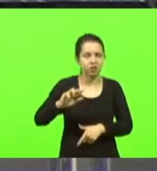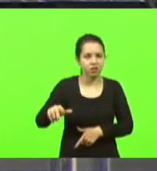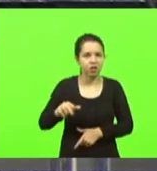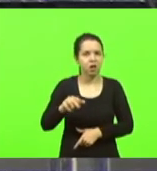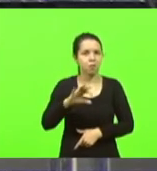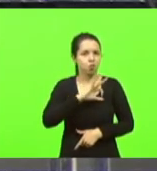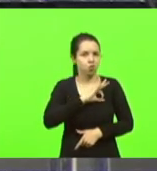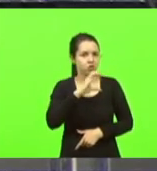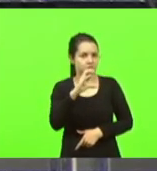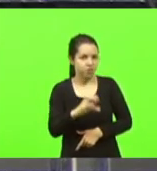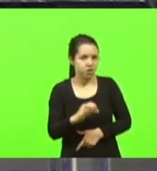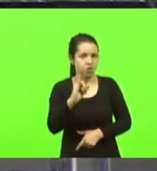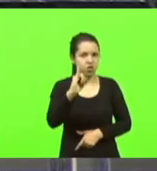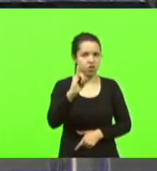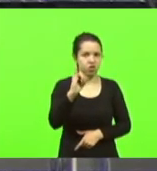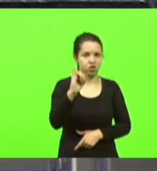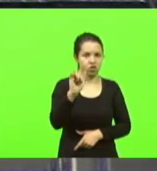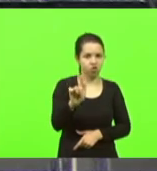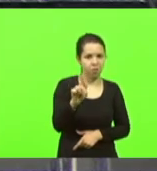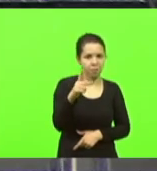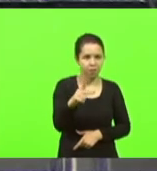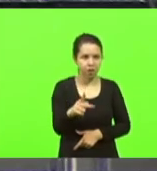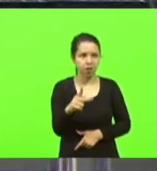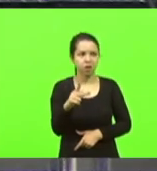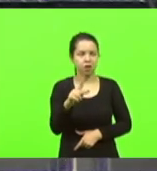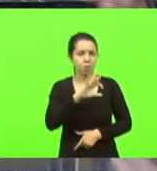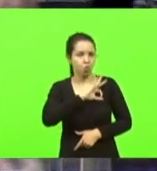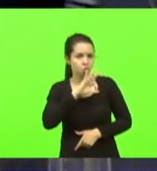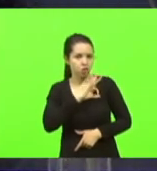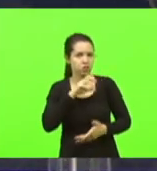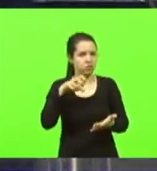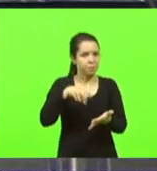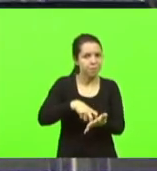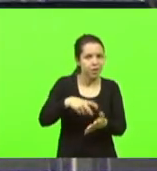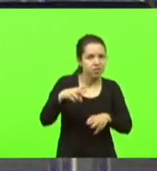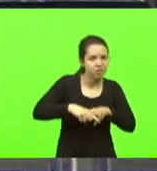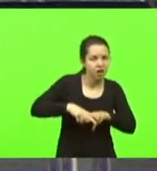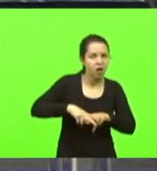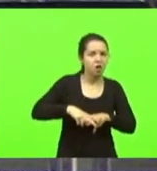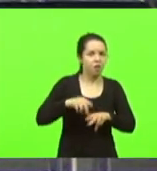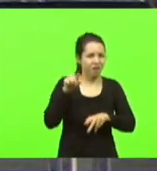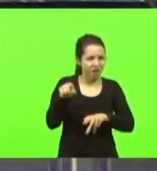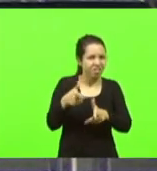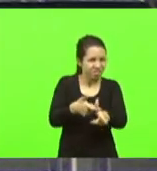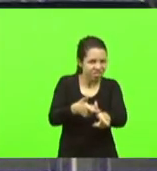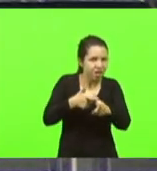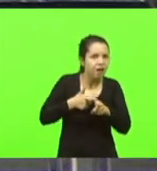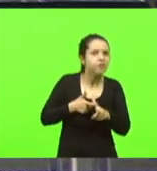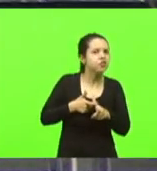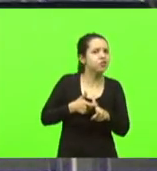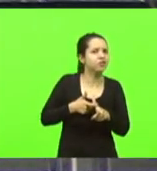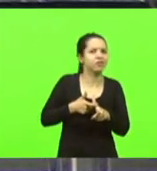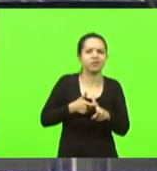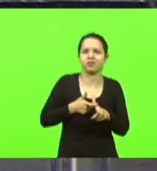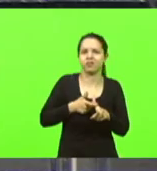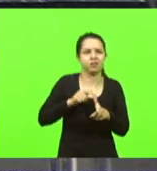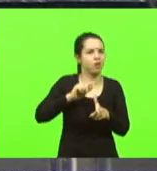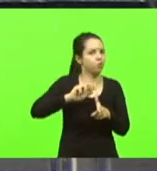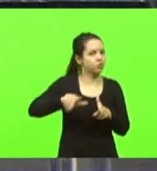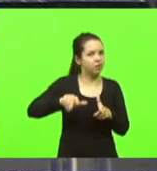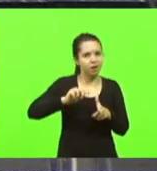GP e a polícia penal não dá déficit e não dá